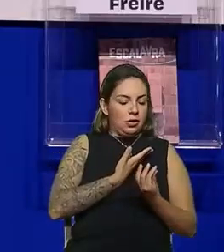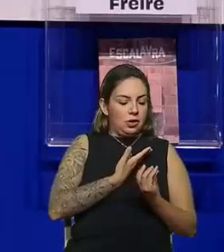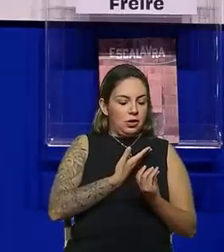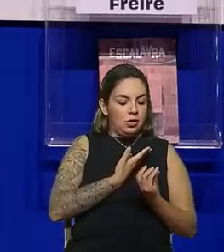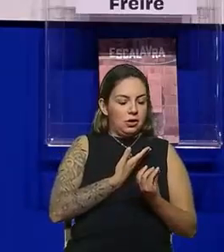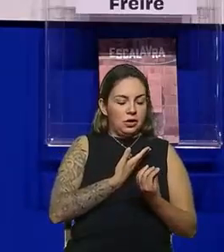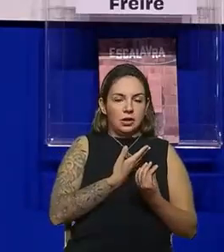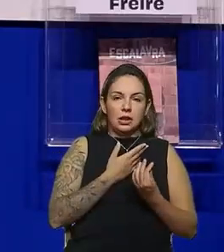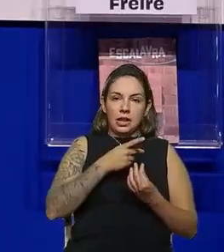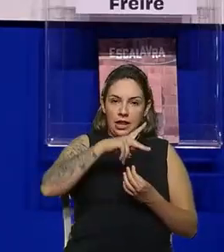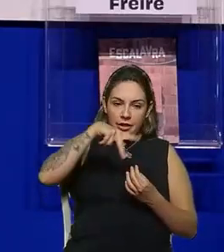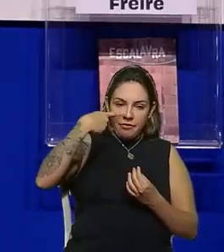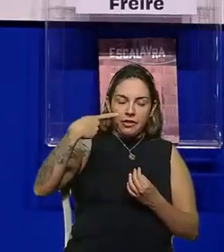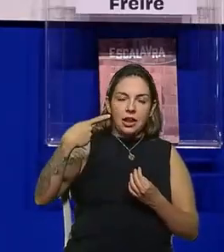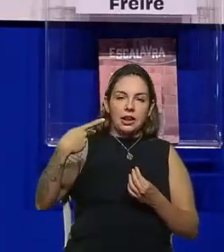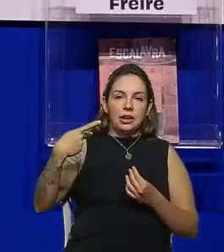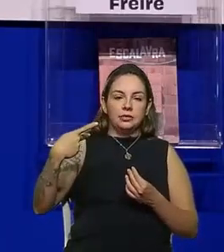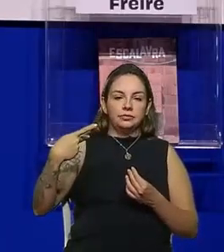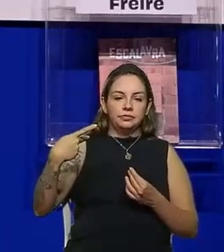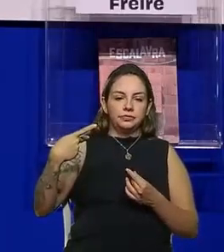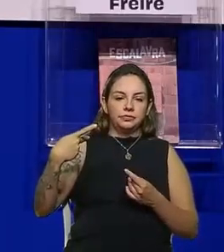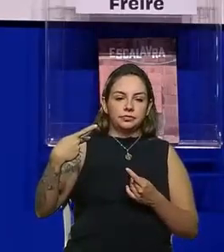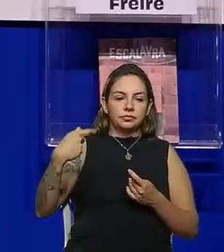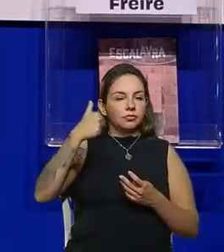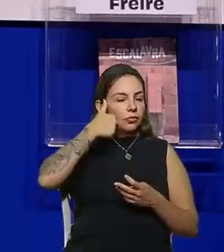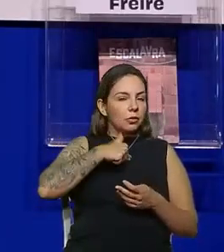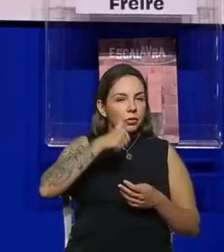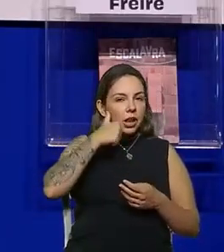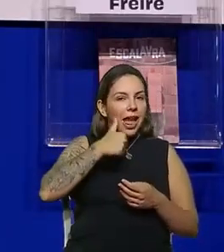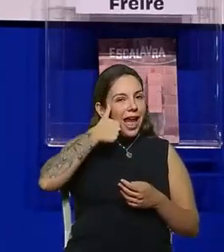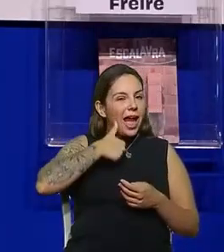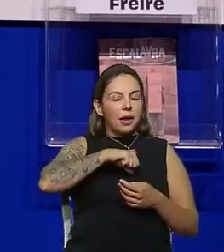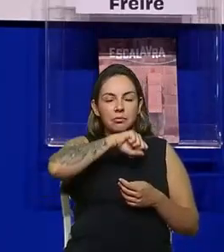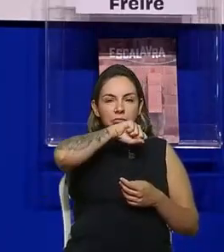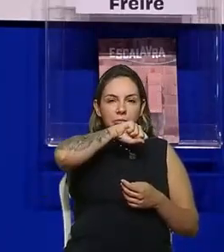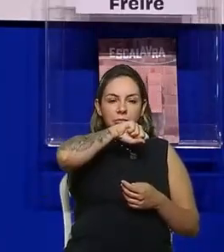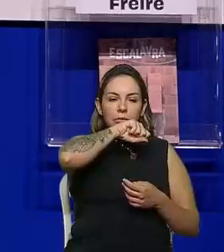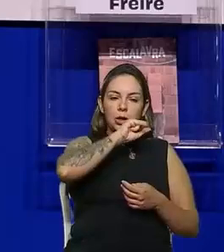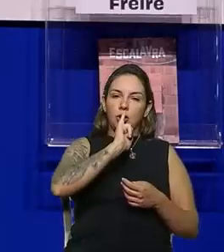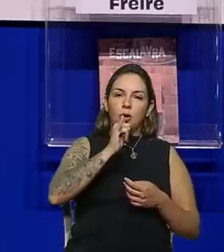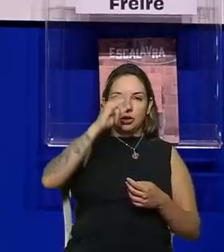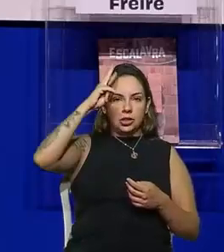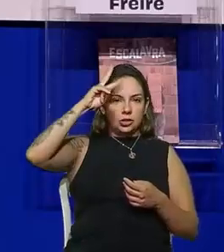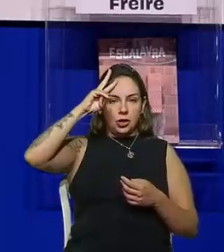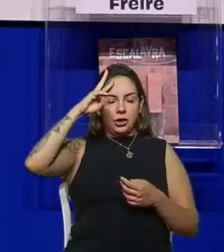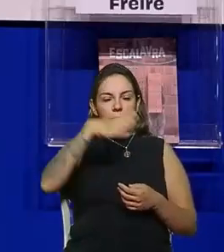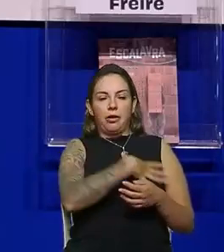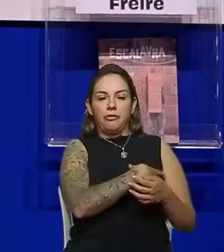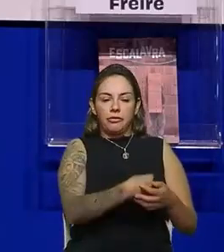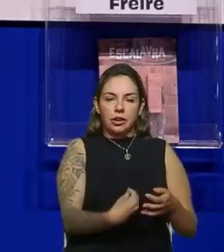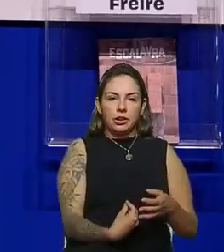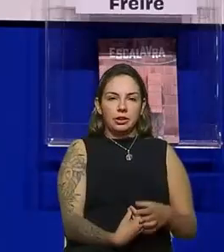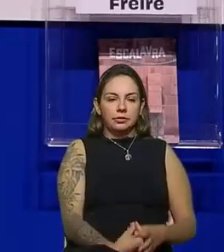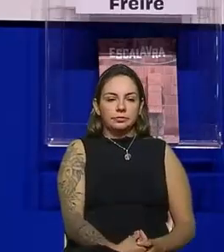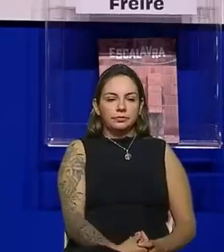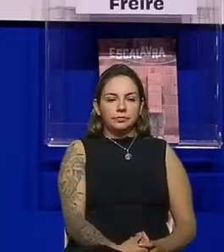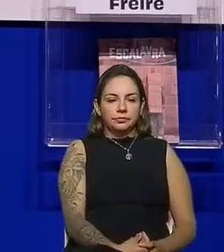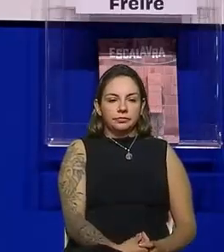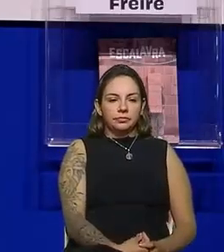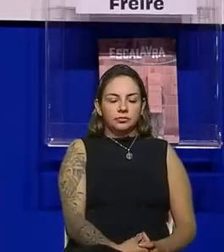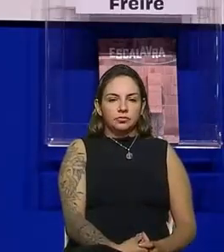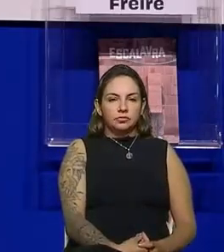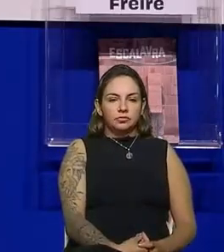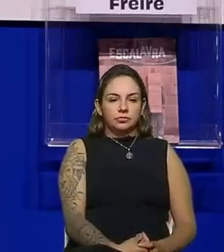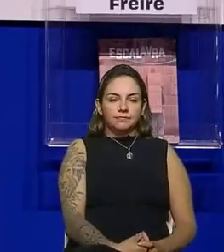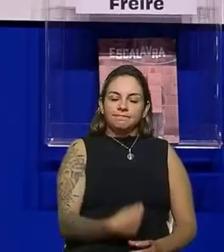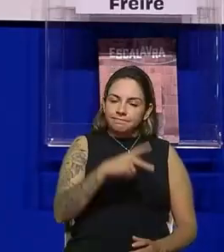Vestido, a narradora, que é a mulher, a mãe, que narra a história para as filhas, em determinado